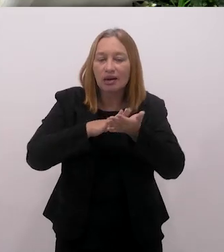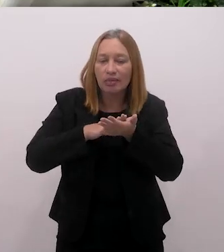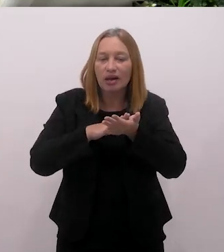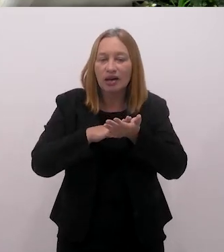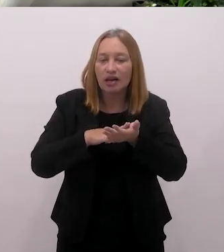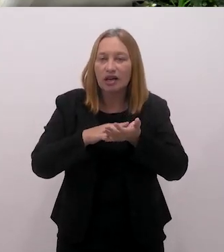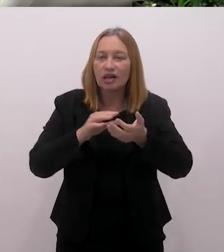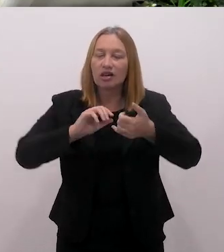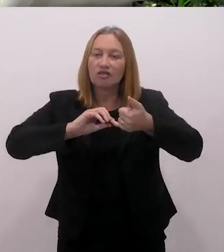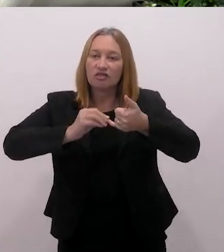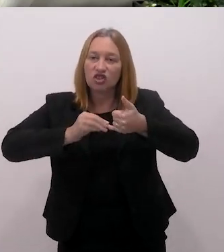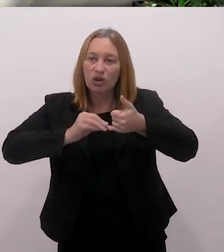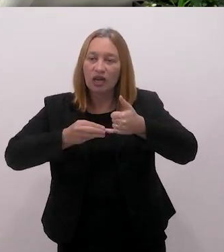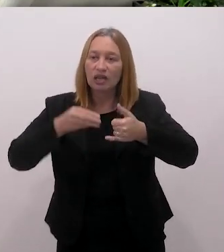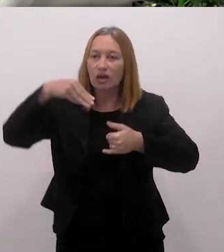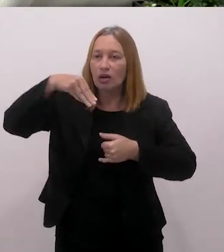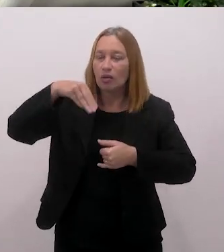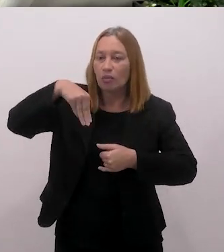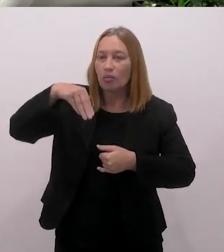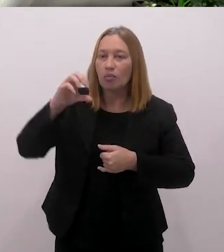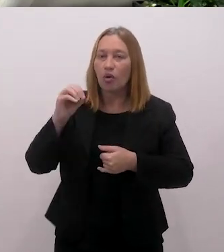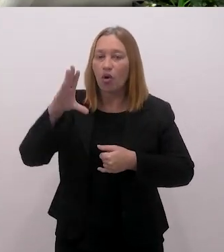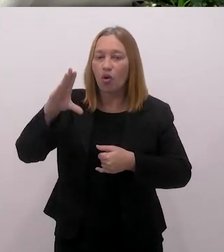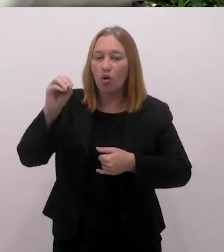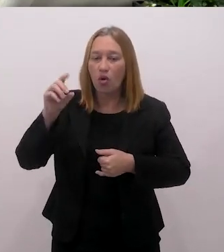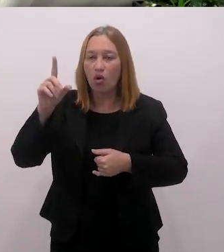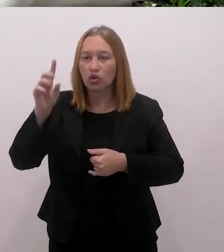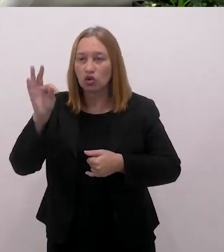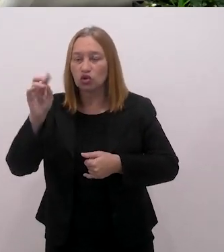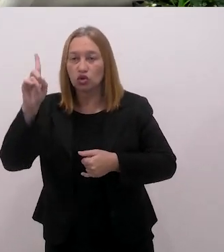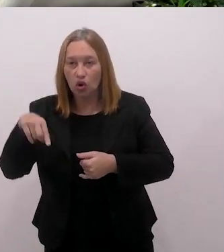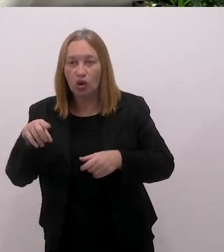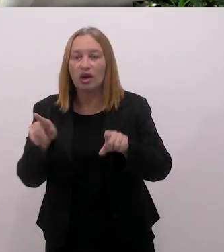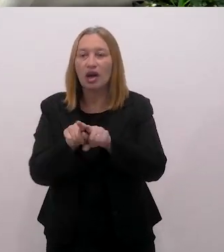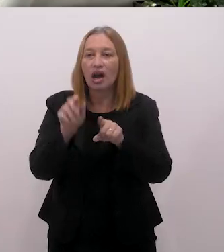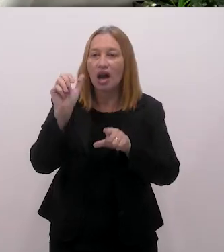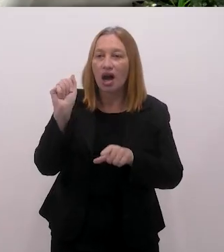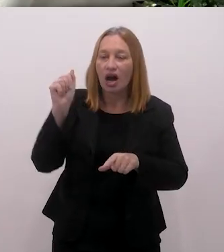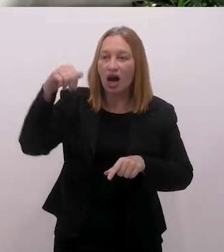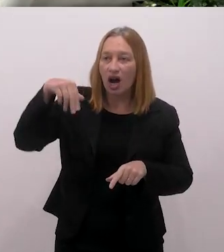samba e fazia feijoada, fazia mocotó, angu à baiana,